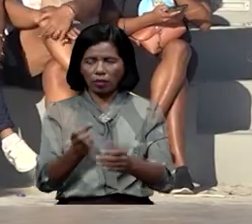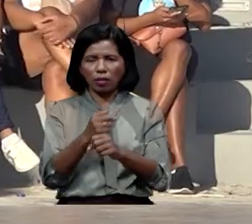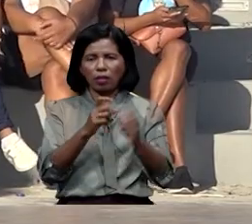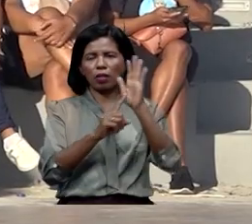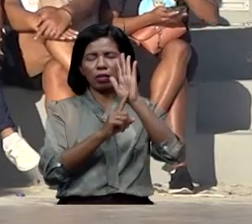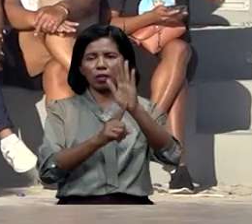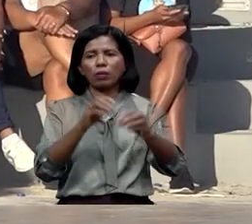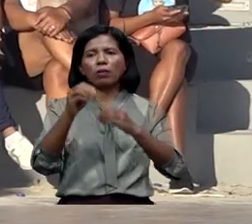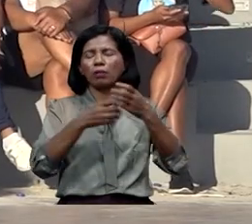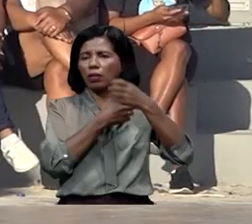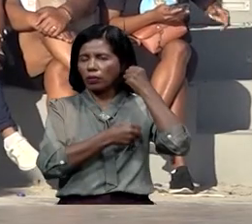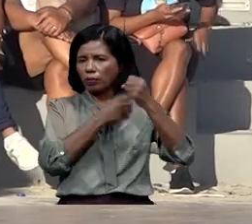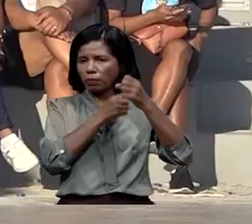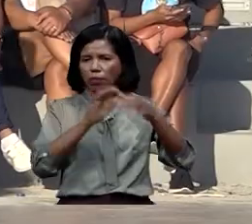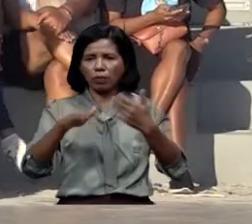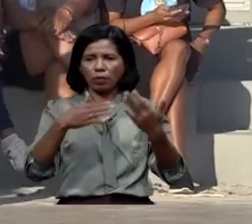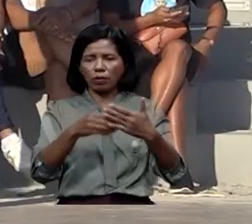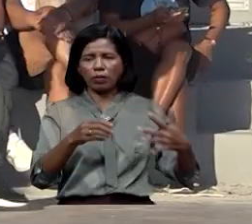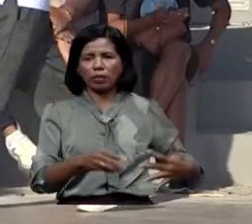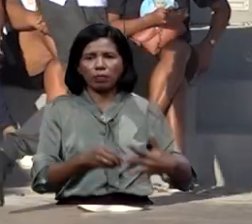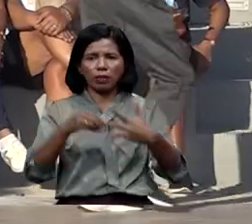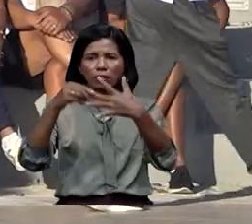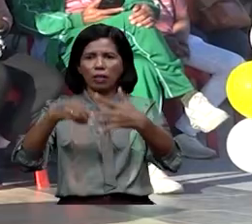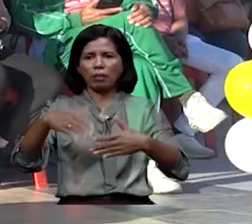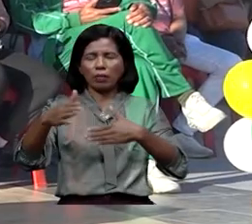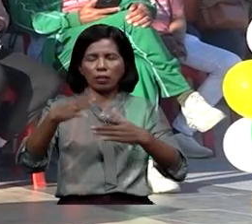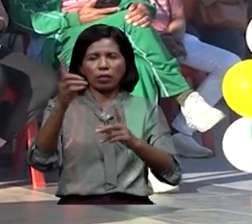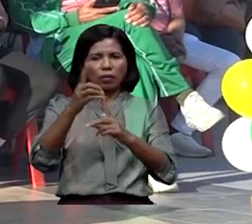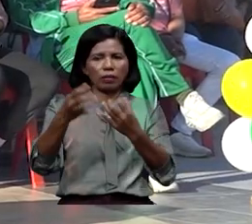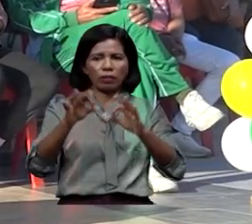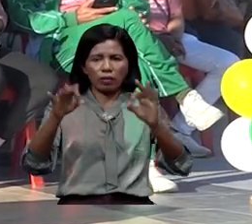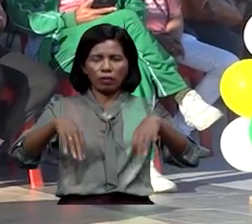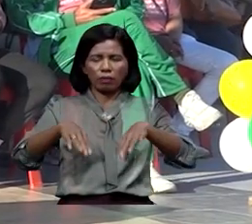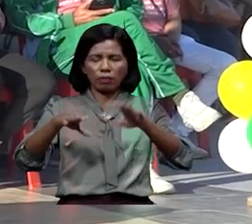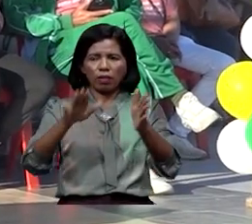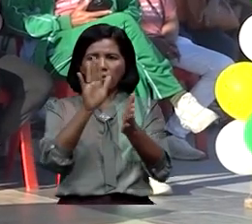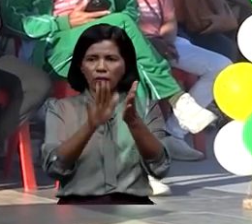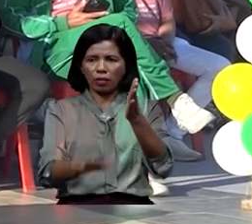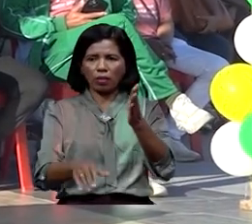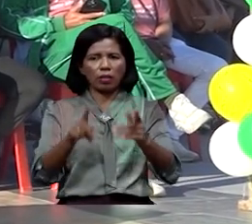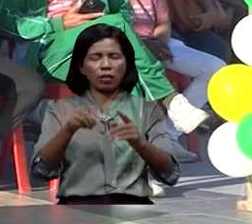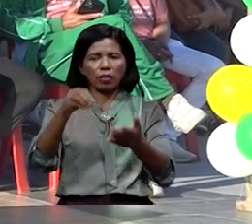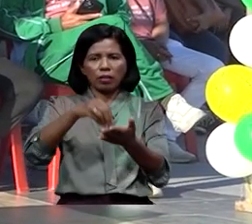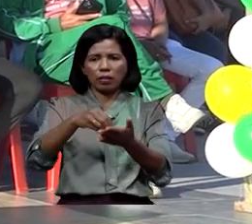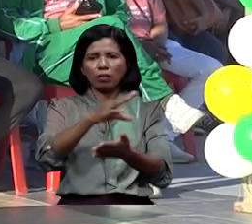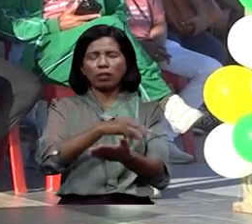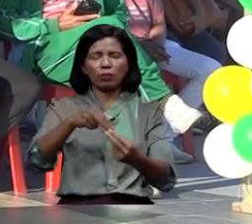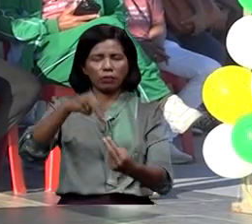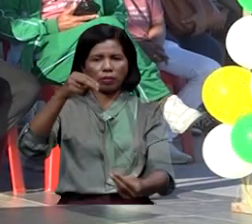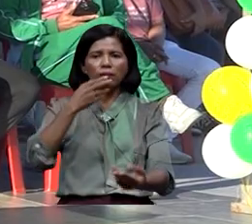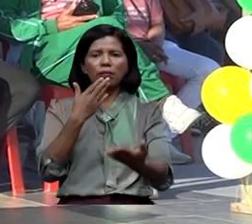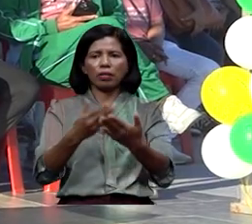promoção ba susu ben formula sira liu sira ne be besika tu prazo fan ho folim barato odi la garante ni nutrição